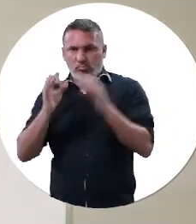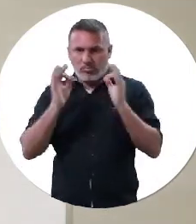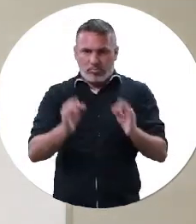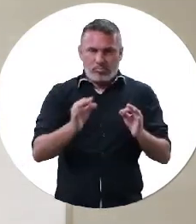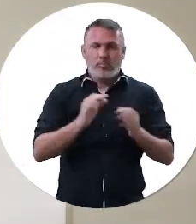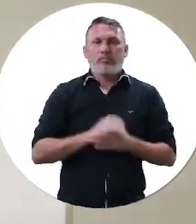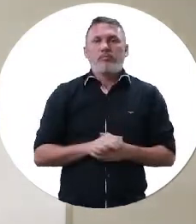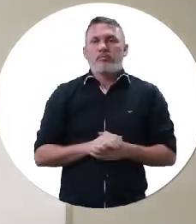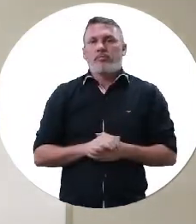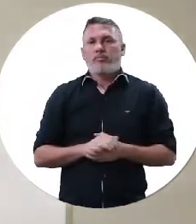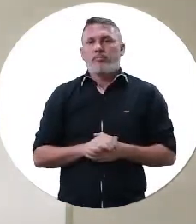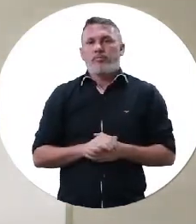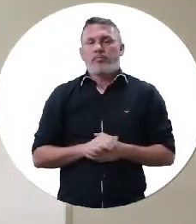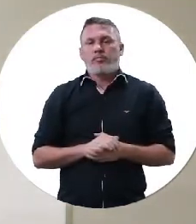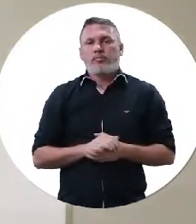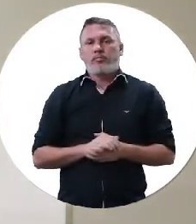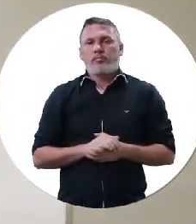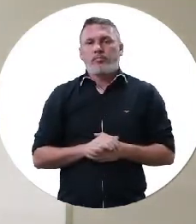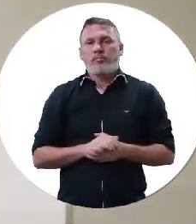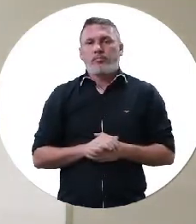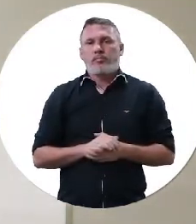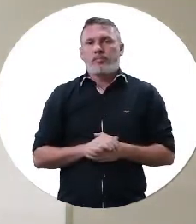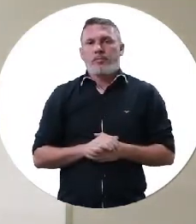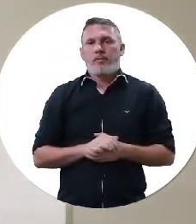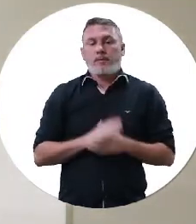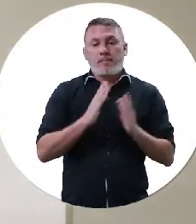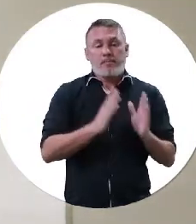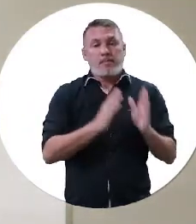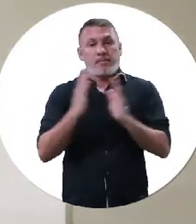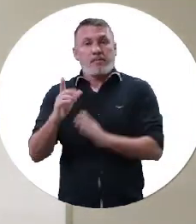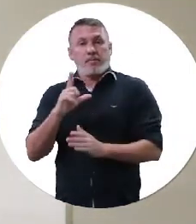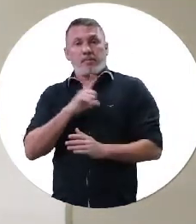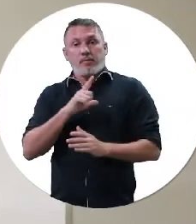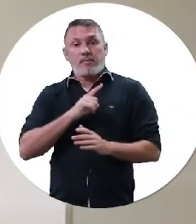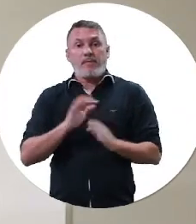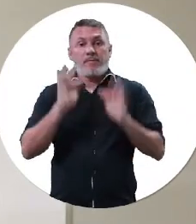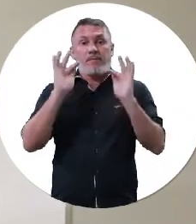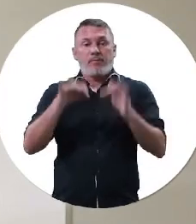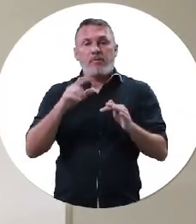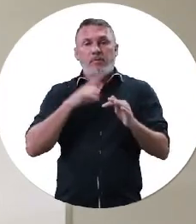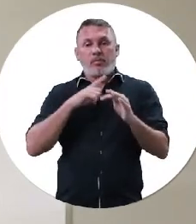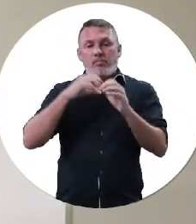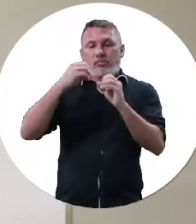e depois vai terminar a molécula como se fosse um hidrocarboneto.